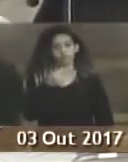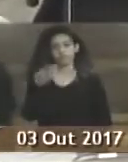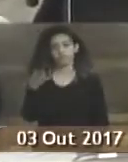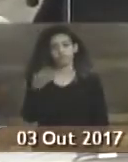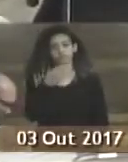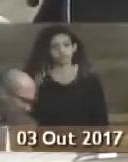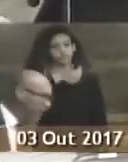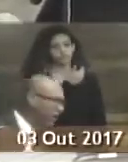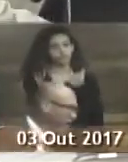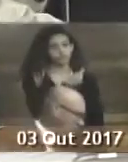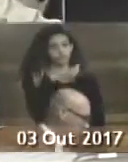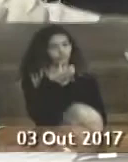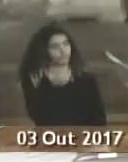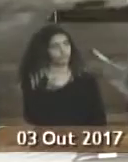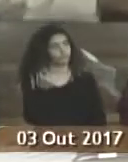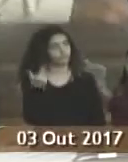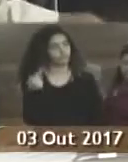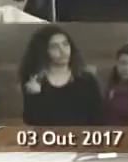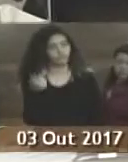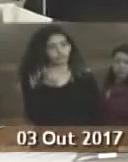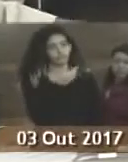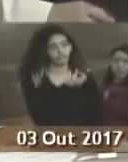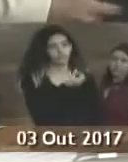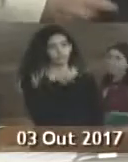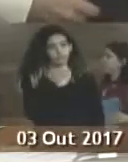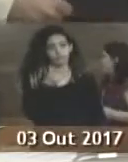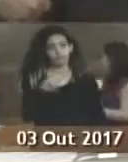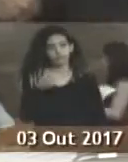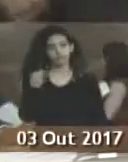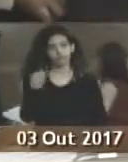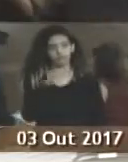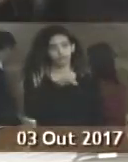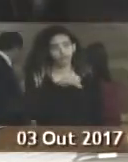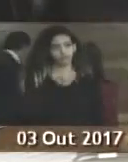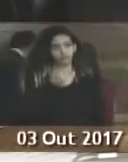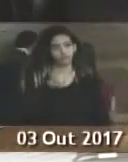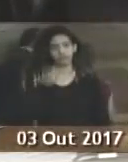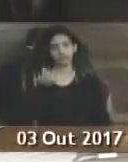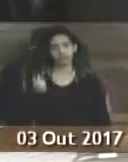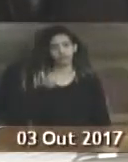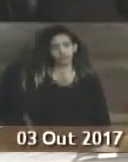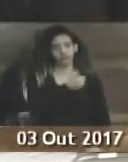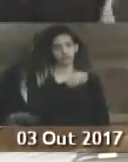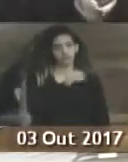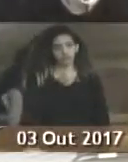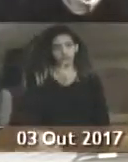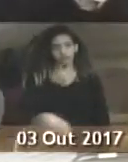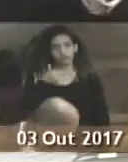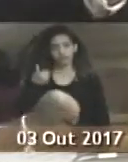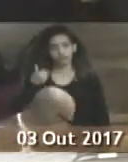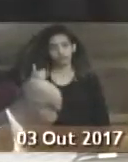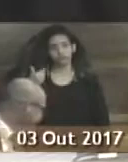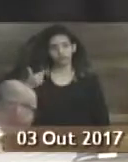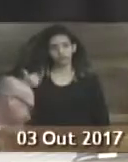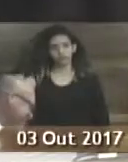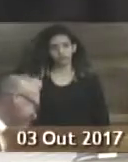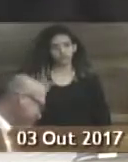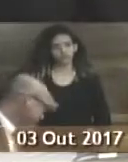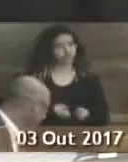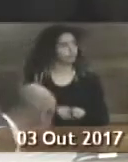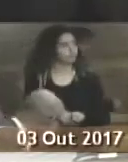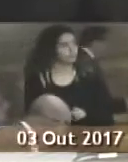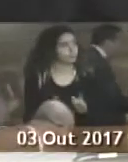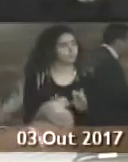612, 677, 728, 966, 1121, 1239. e também